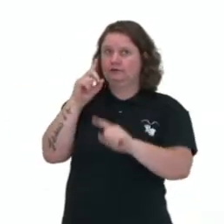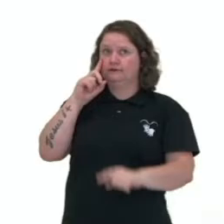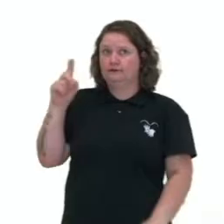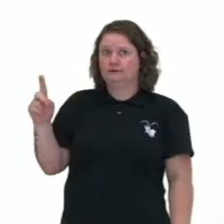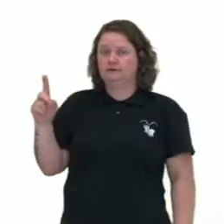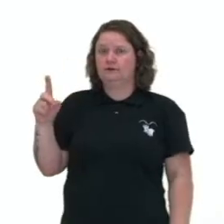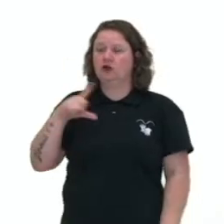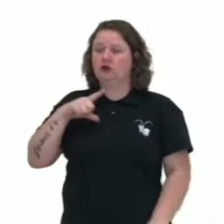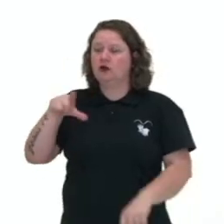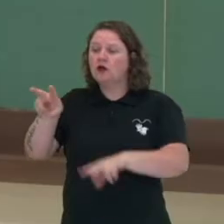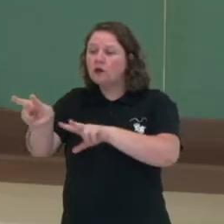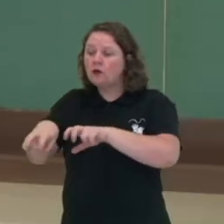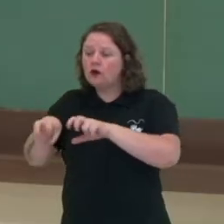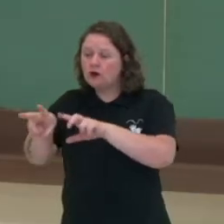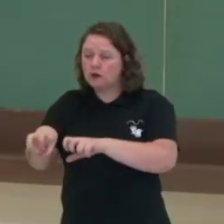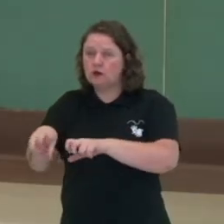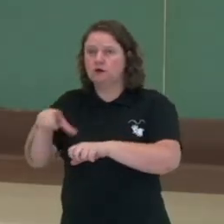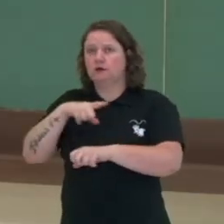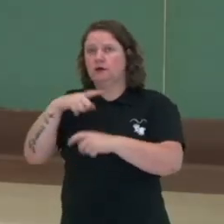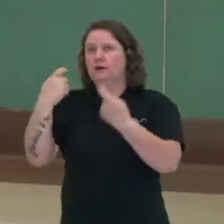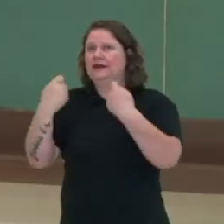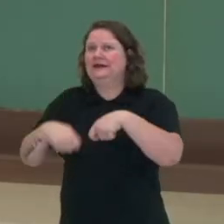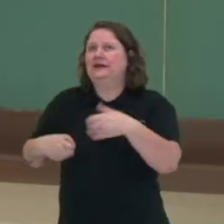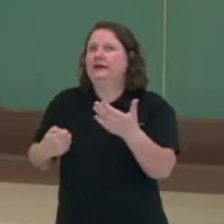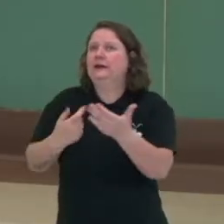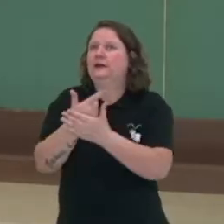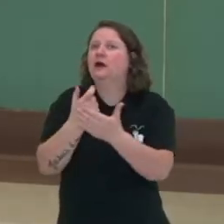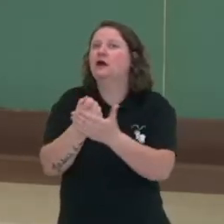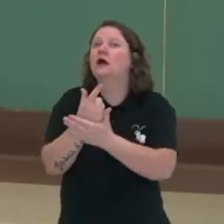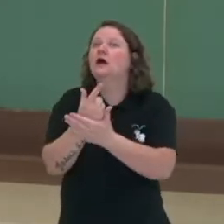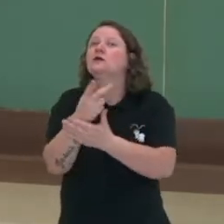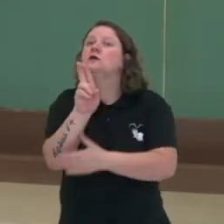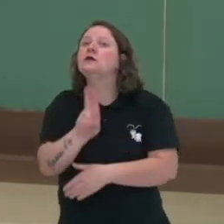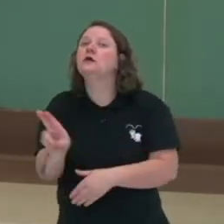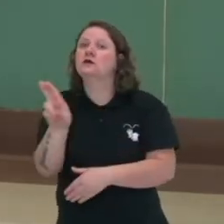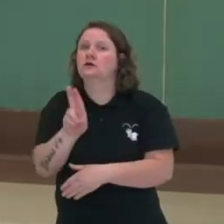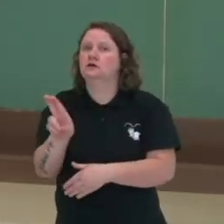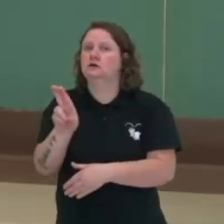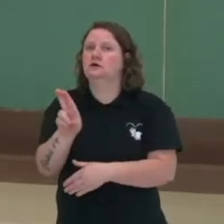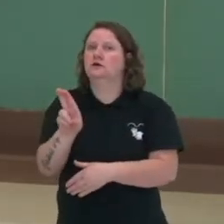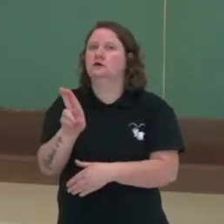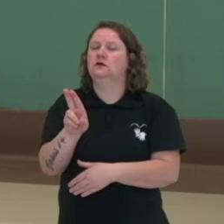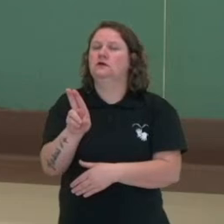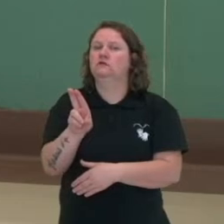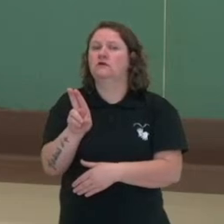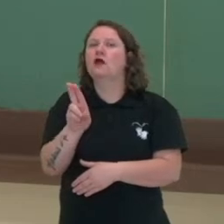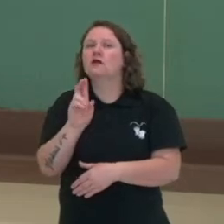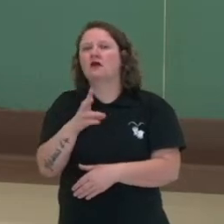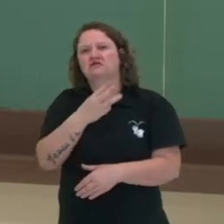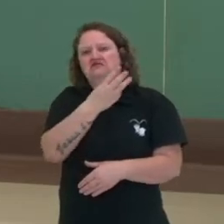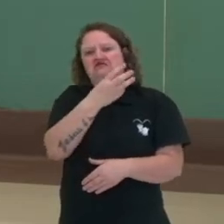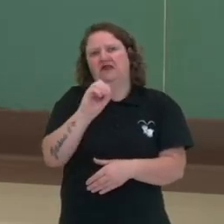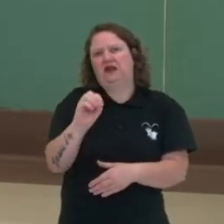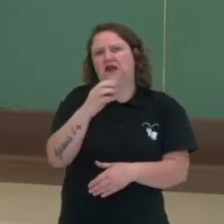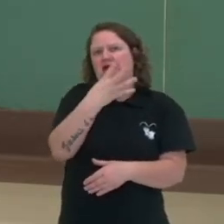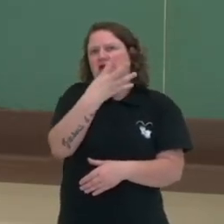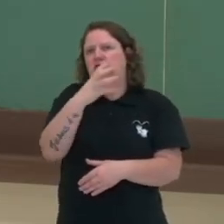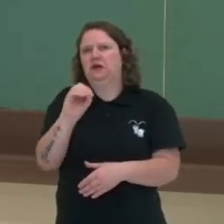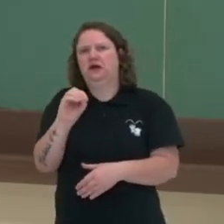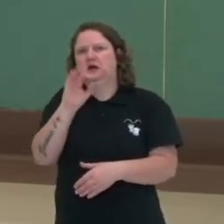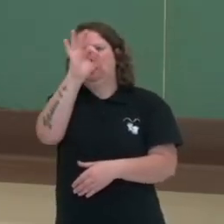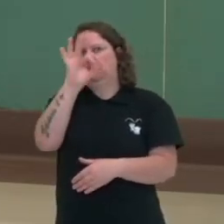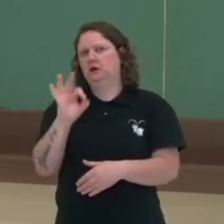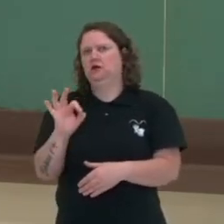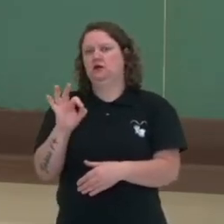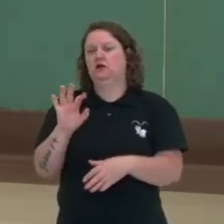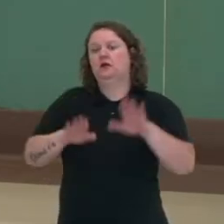dos camponeses, mas que eles tinham que pagar pelo uso dela. 40% que foi colhido, 30%, aí depende da regra